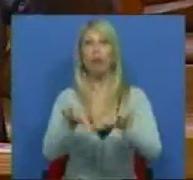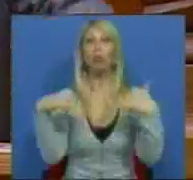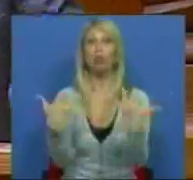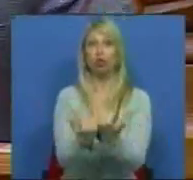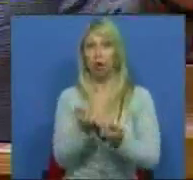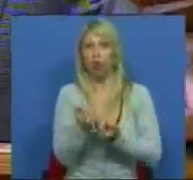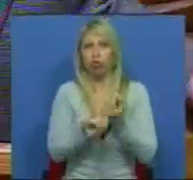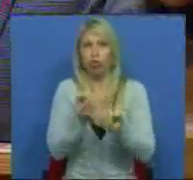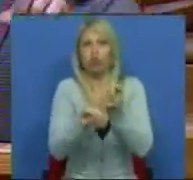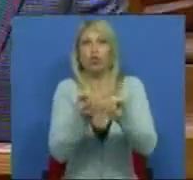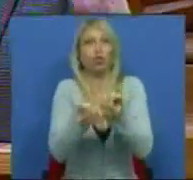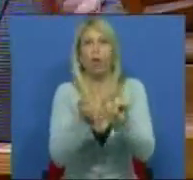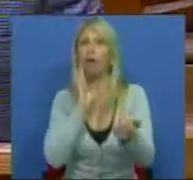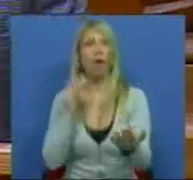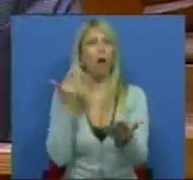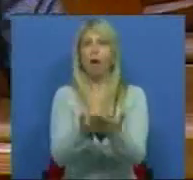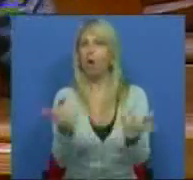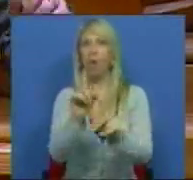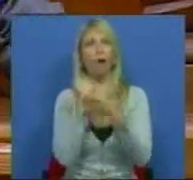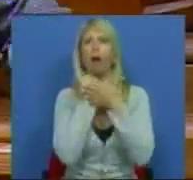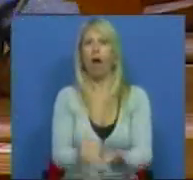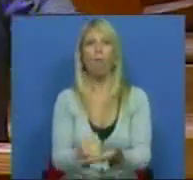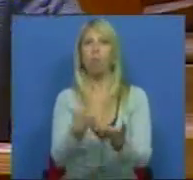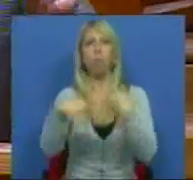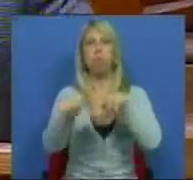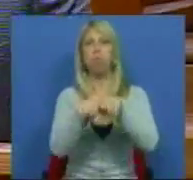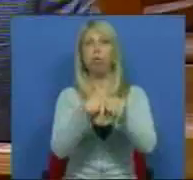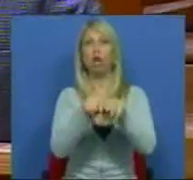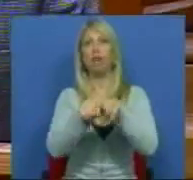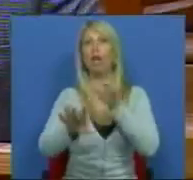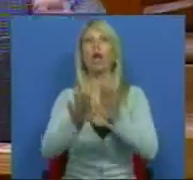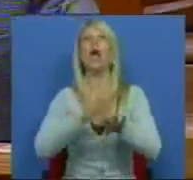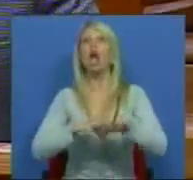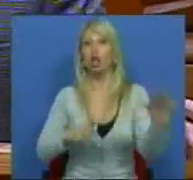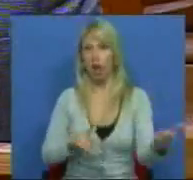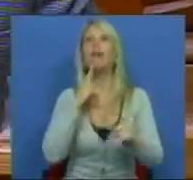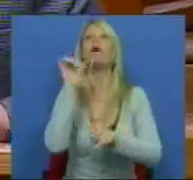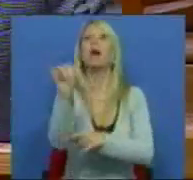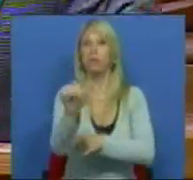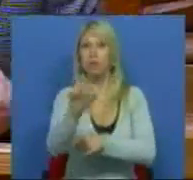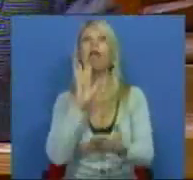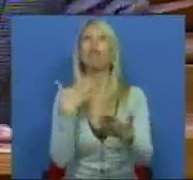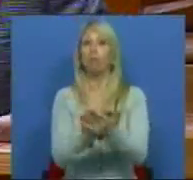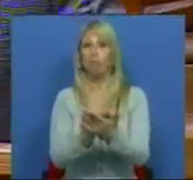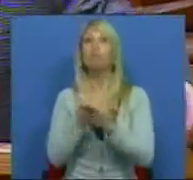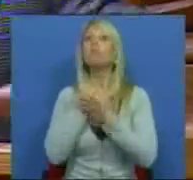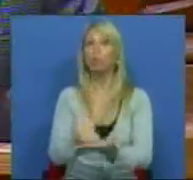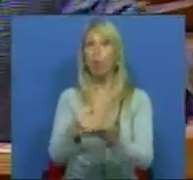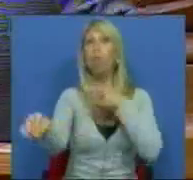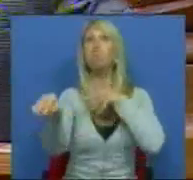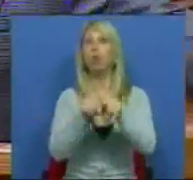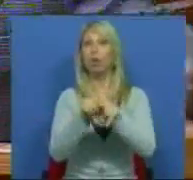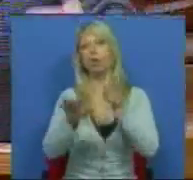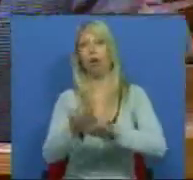fatia, não está a contribuir para nenhuma política de esquerda, está, esse sim, a contribuir para uma política que tem vindo a deixar